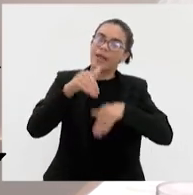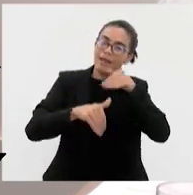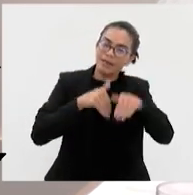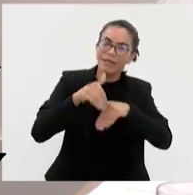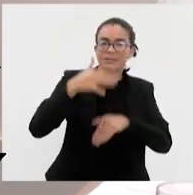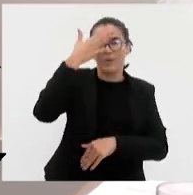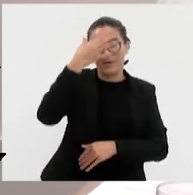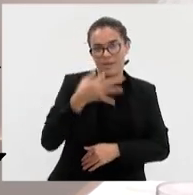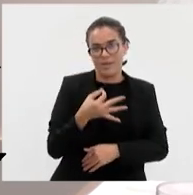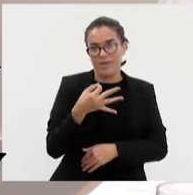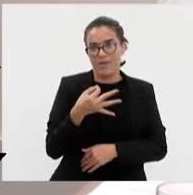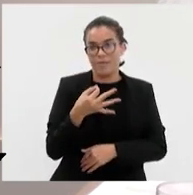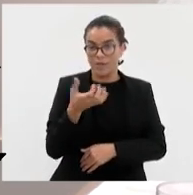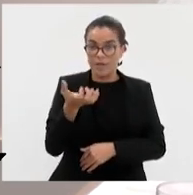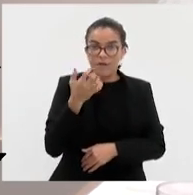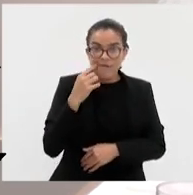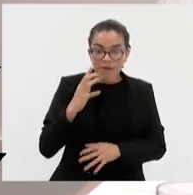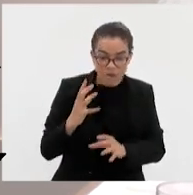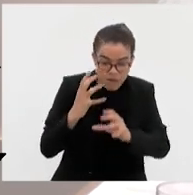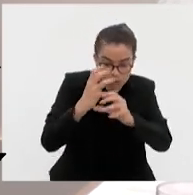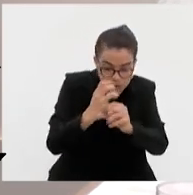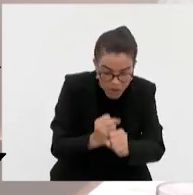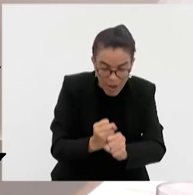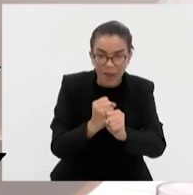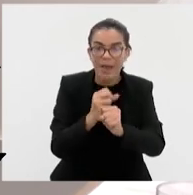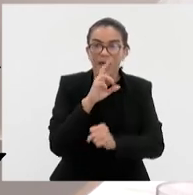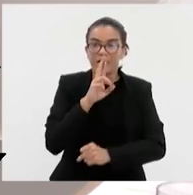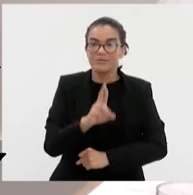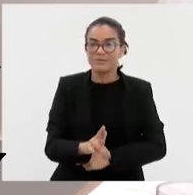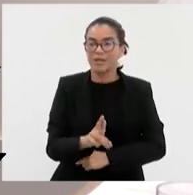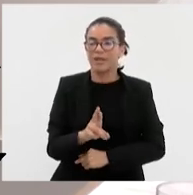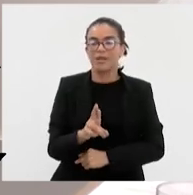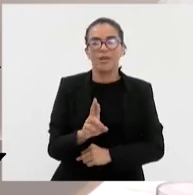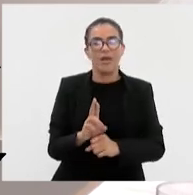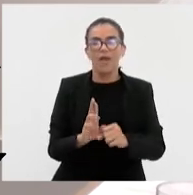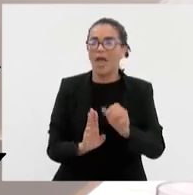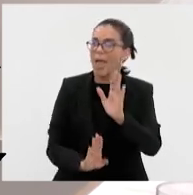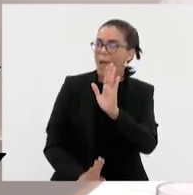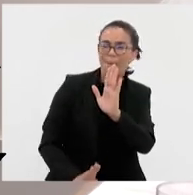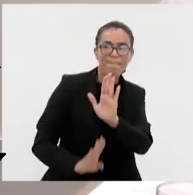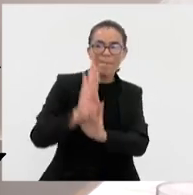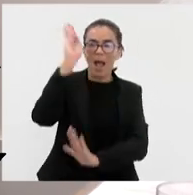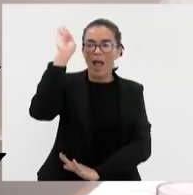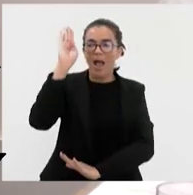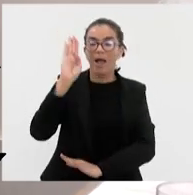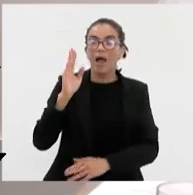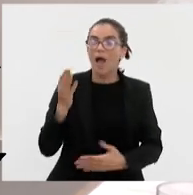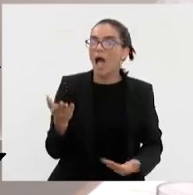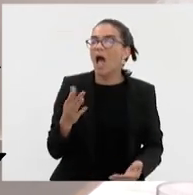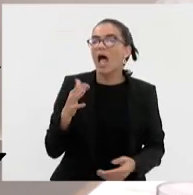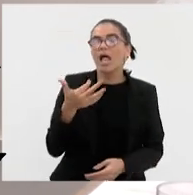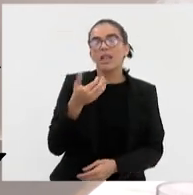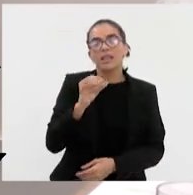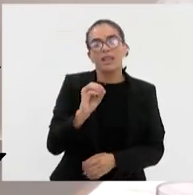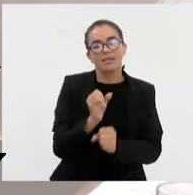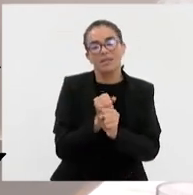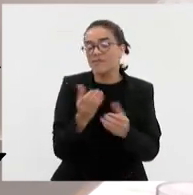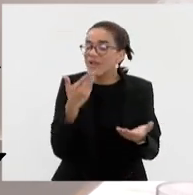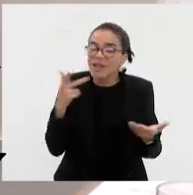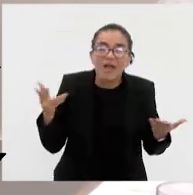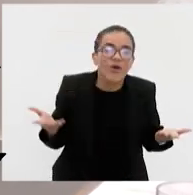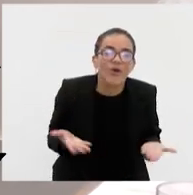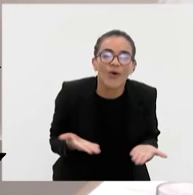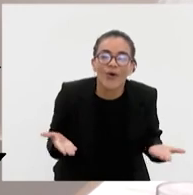isso. Se você pegar o resultado, como disse o deputado Fred, é muito discrepante, não tem como. Ah, mas daqui a 10 anos... A gente está falando